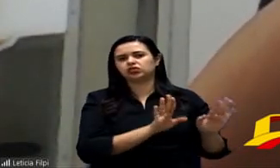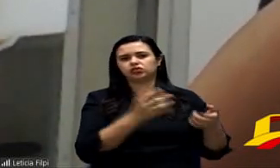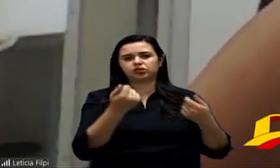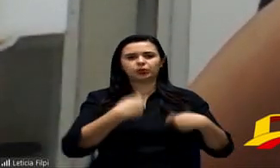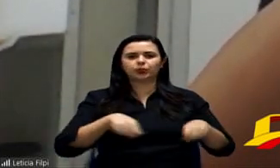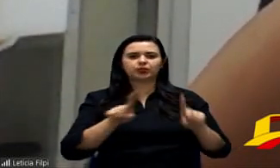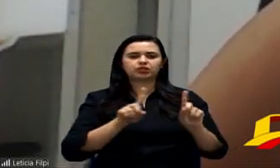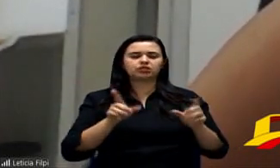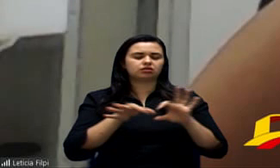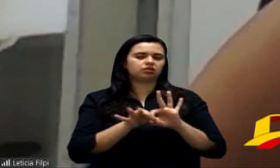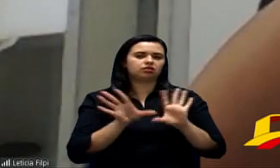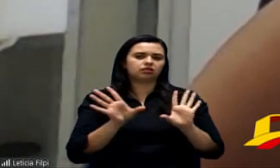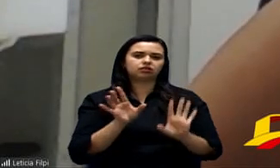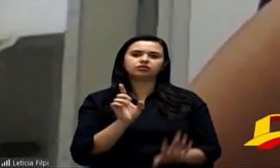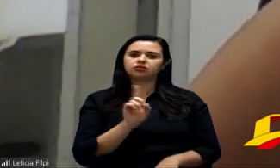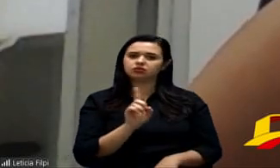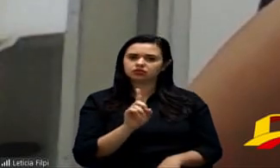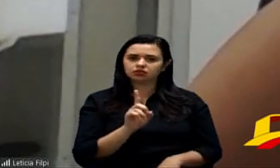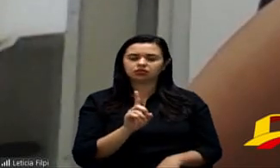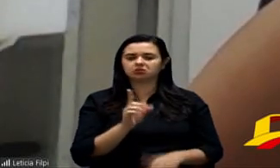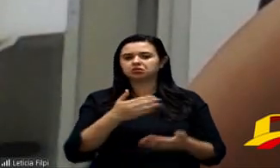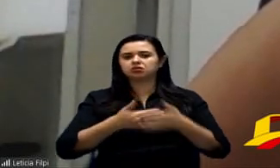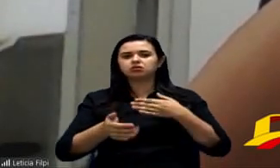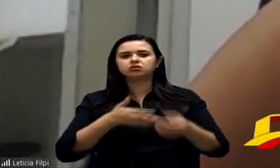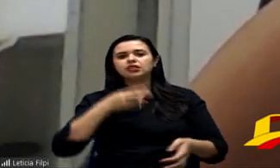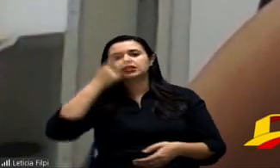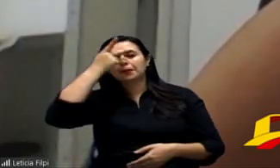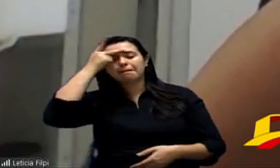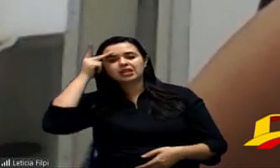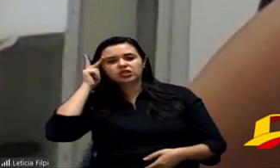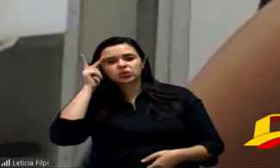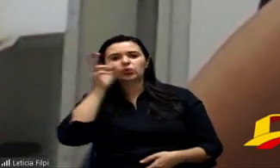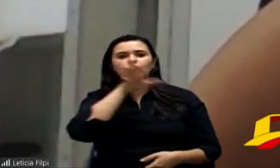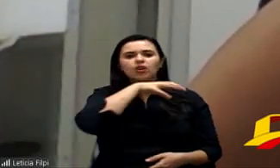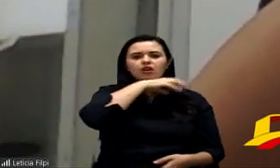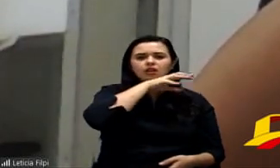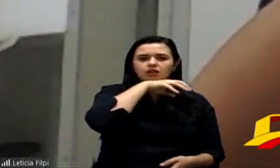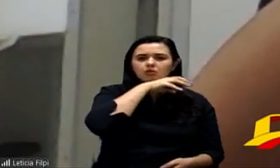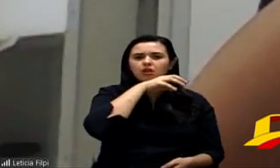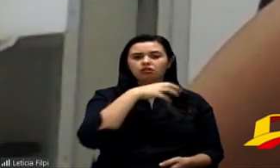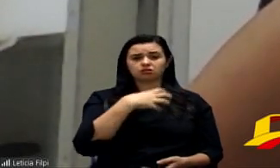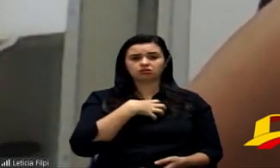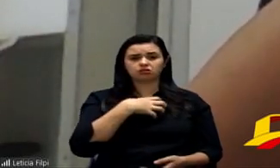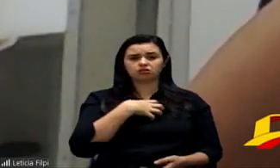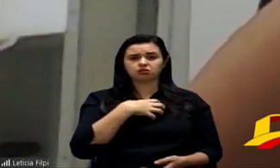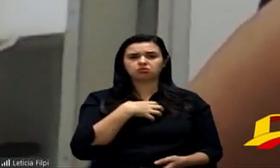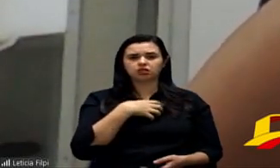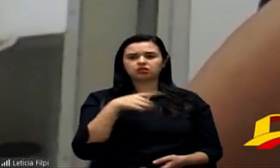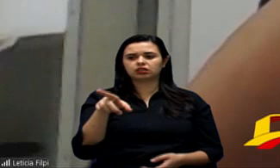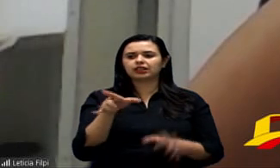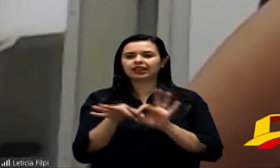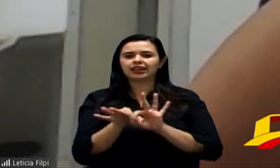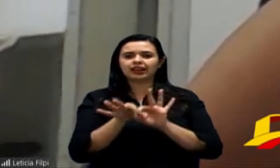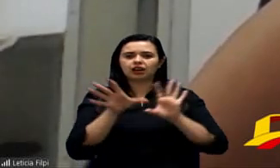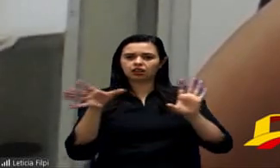todo animal senciente, humano ou não humano, se adapta perfeitamente à liberdade, porque a liberdade é da essência de